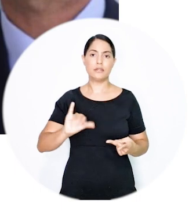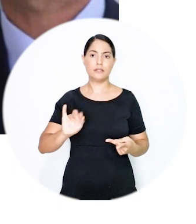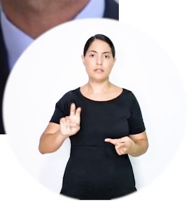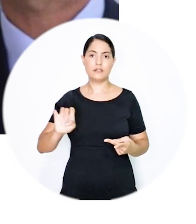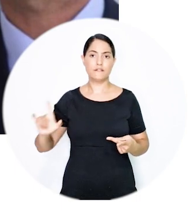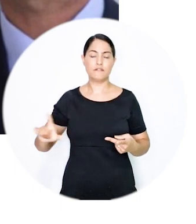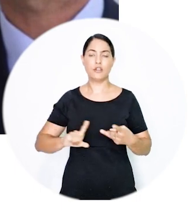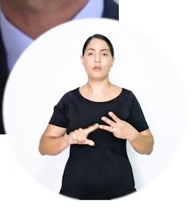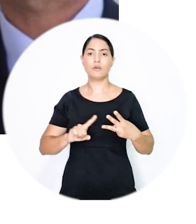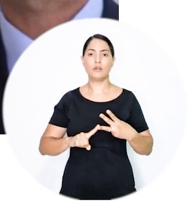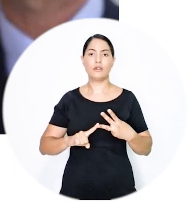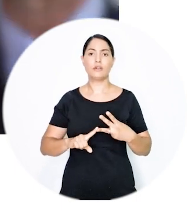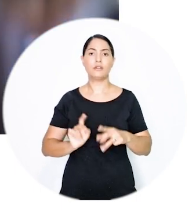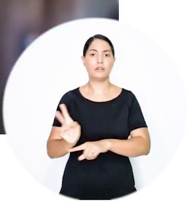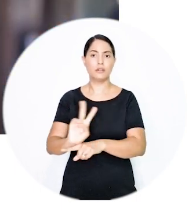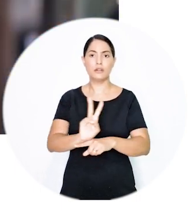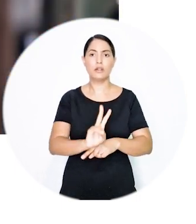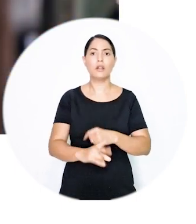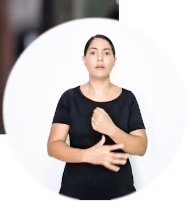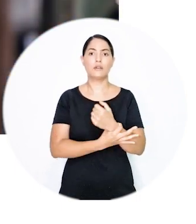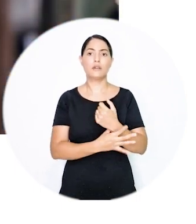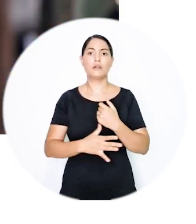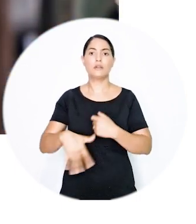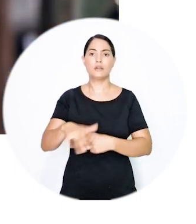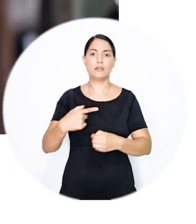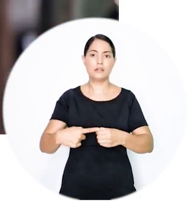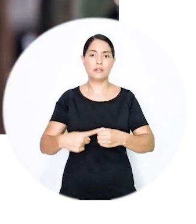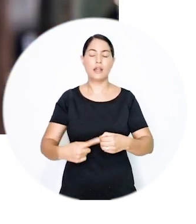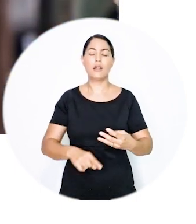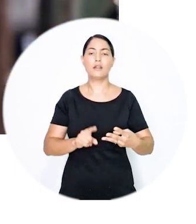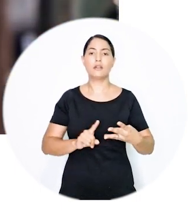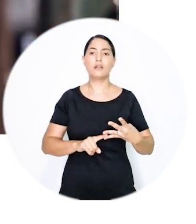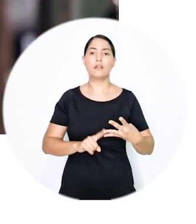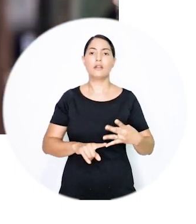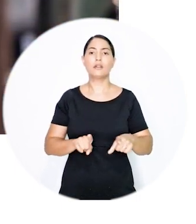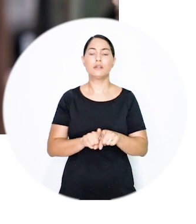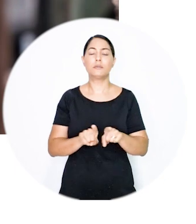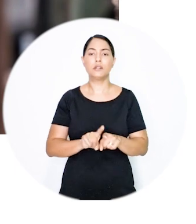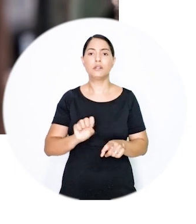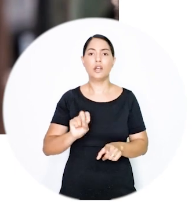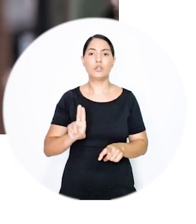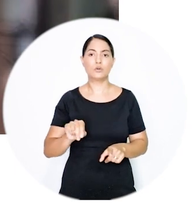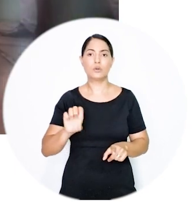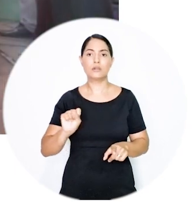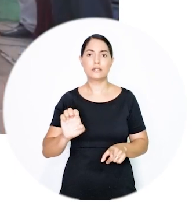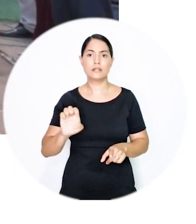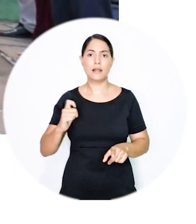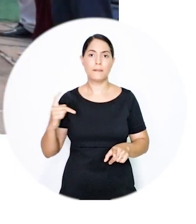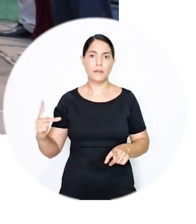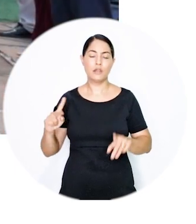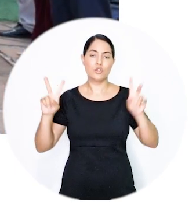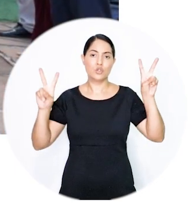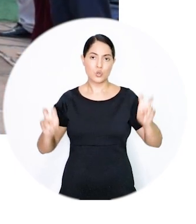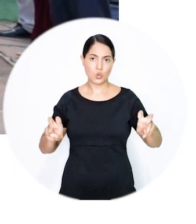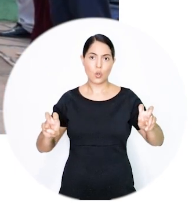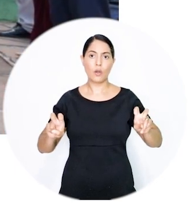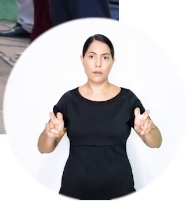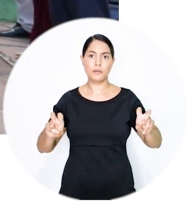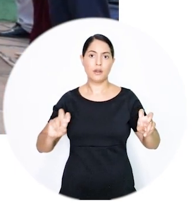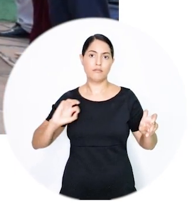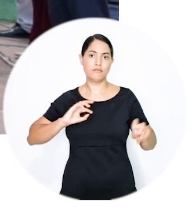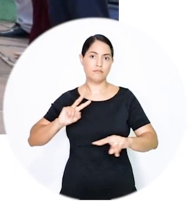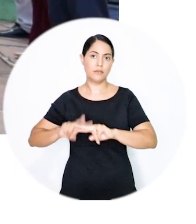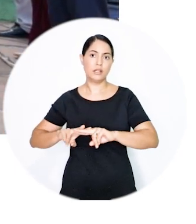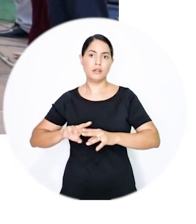da Polícia Militar, da Polícia Civil, das guardas municipais, da SUSEP, da Superintendência de